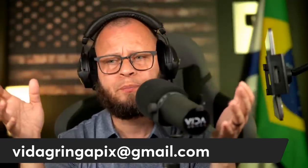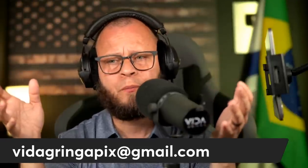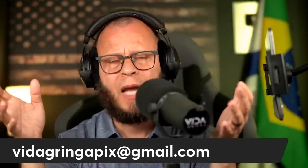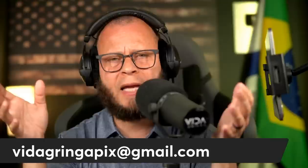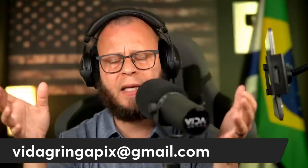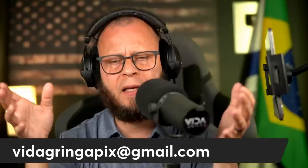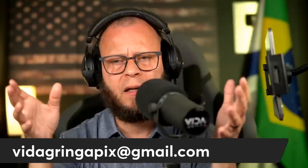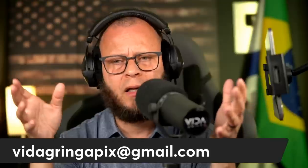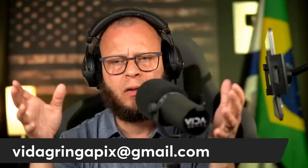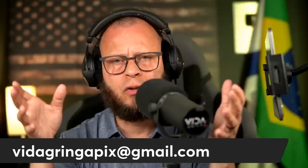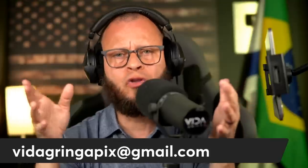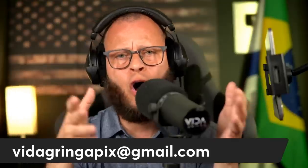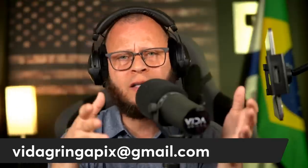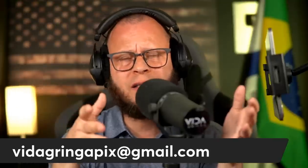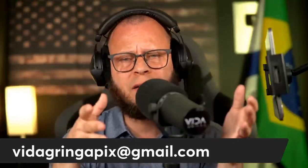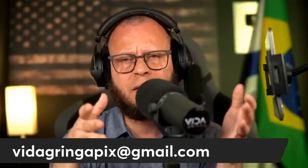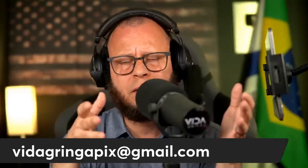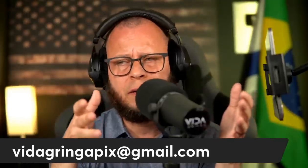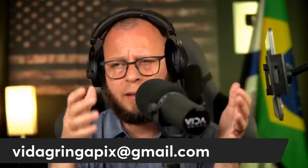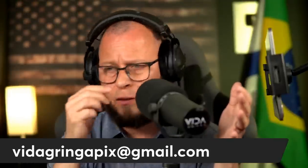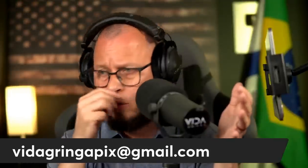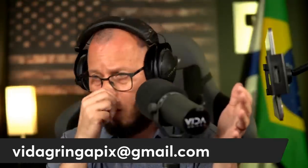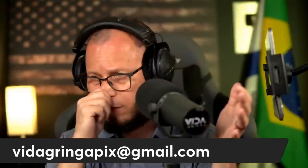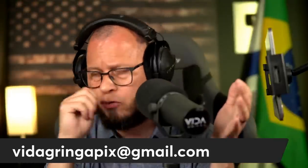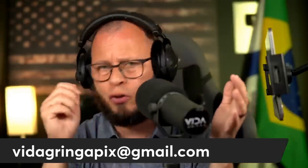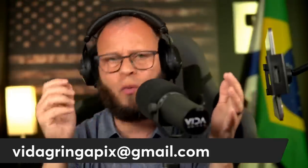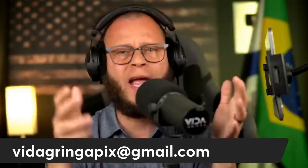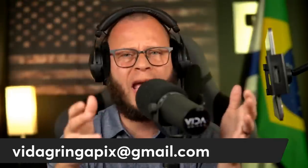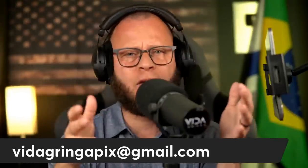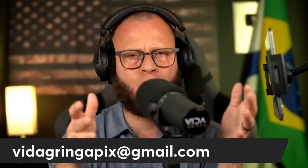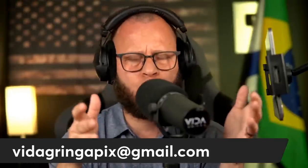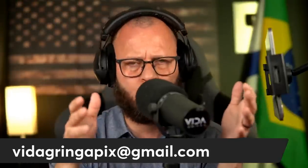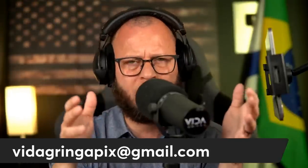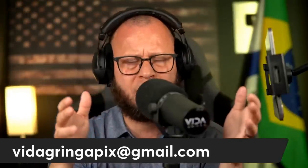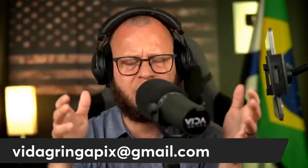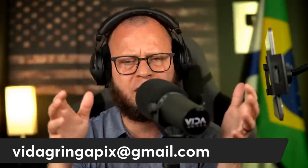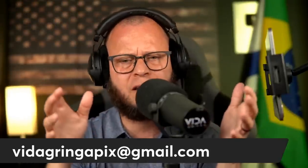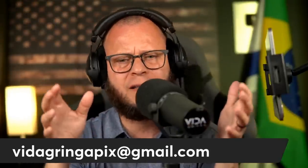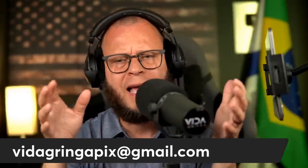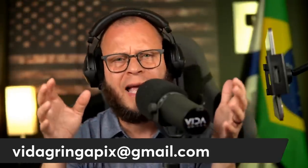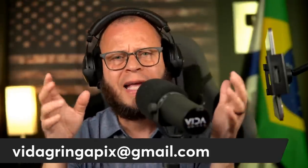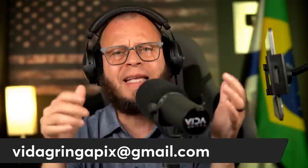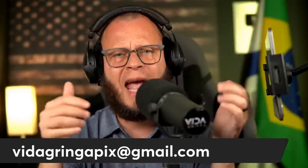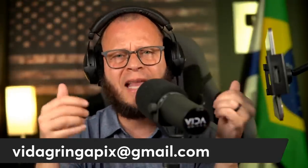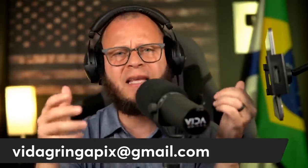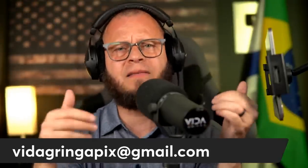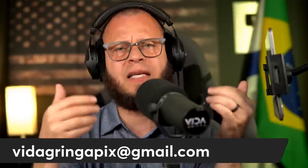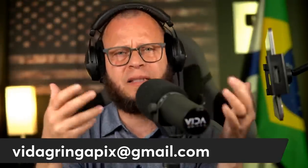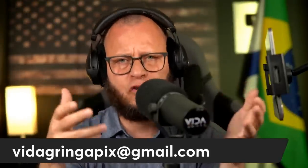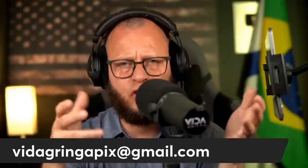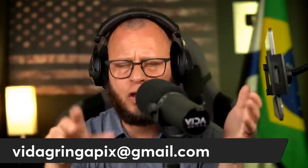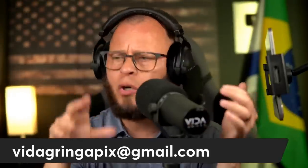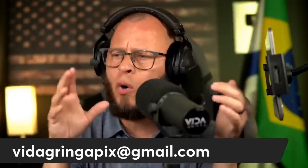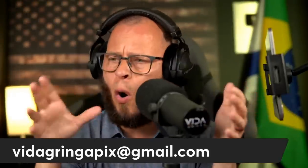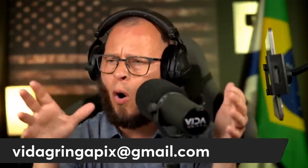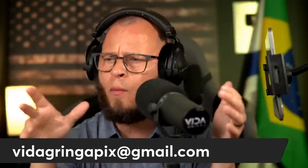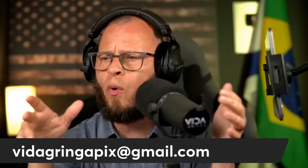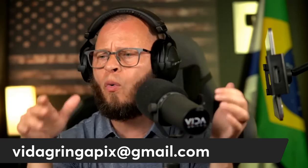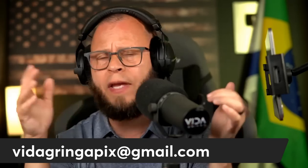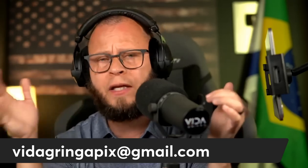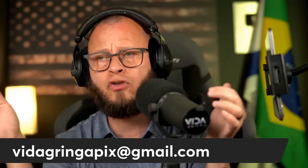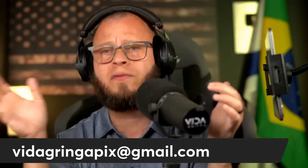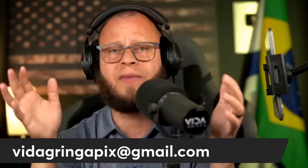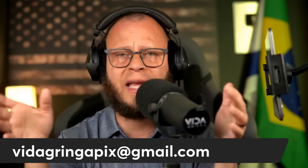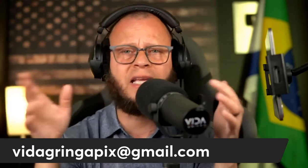é que nós quer dizer nós eu digo eles os progressistas querem decidir como